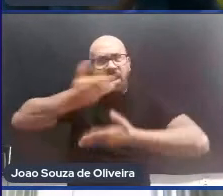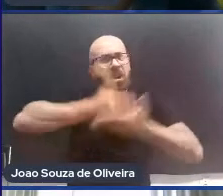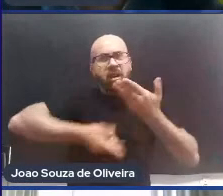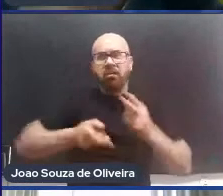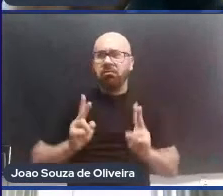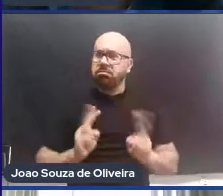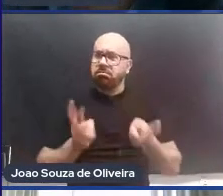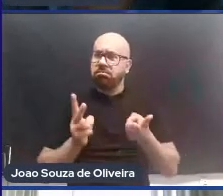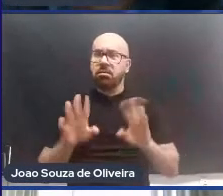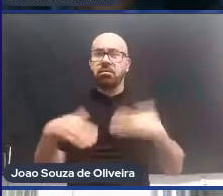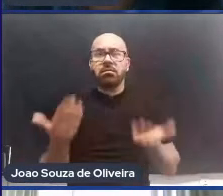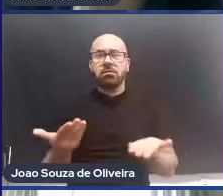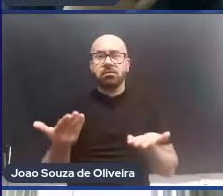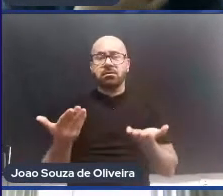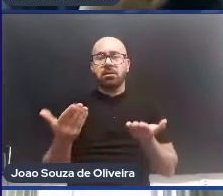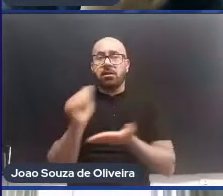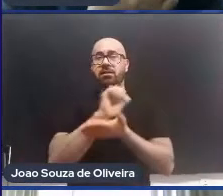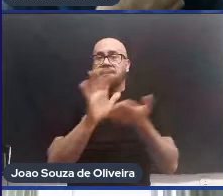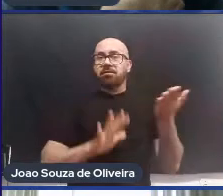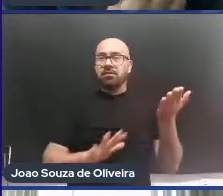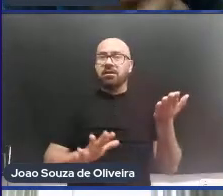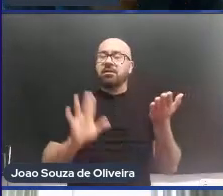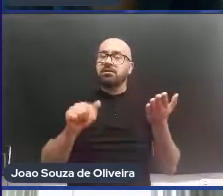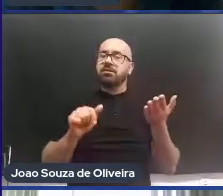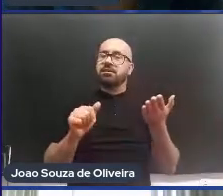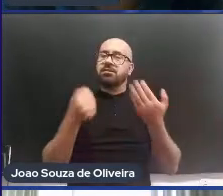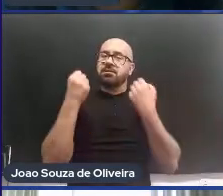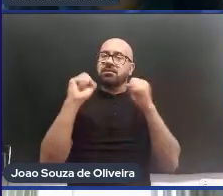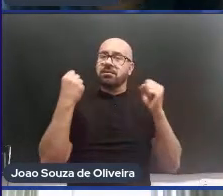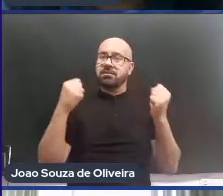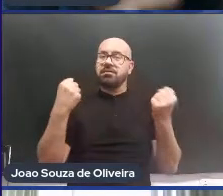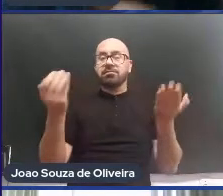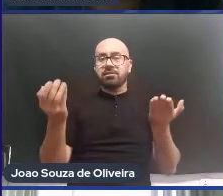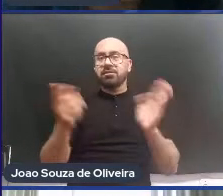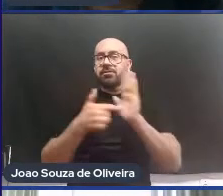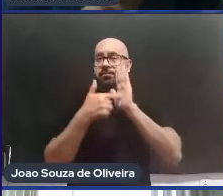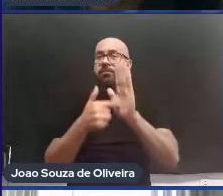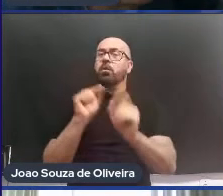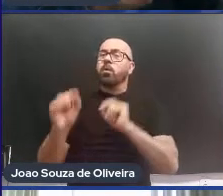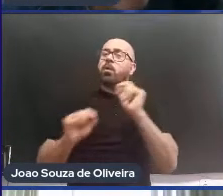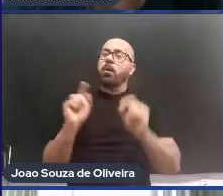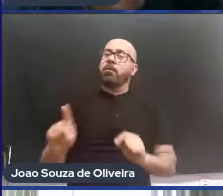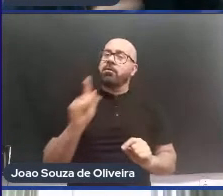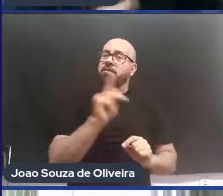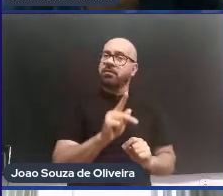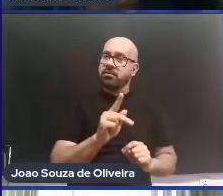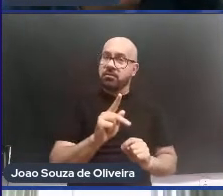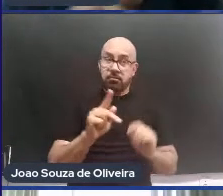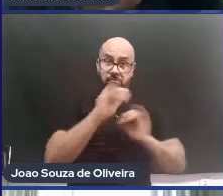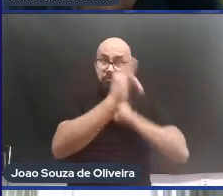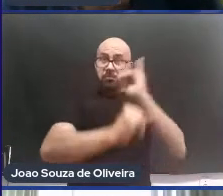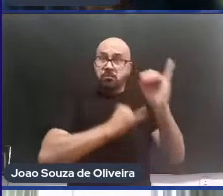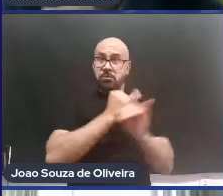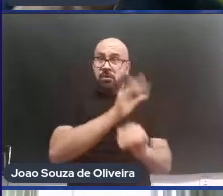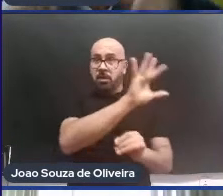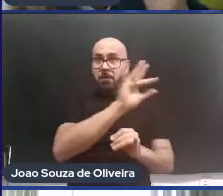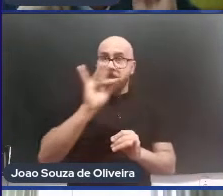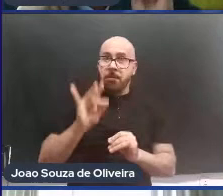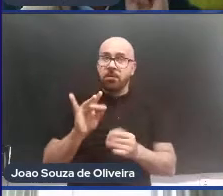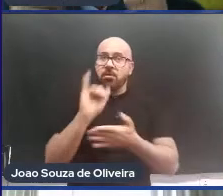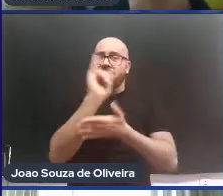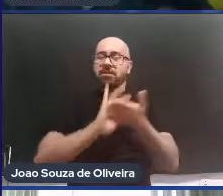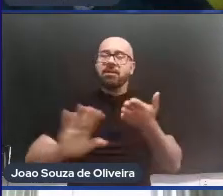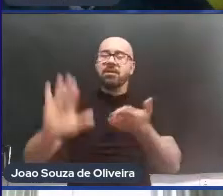Então essa atividade é uma atividade de educação física em que o professor pegou da internet essa figurinha